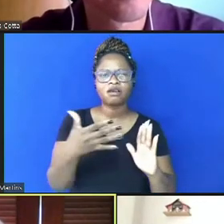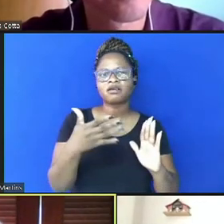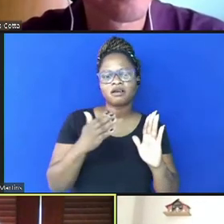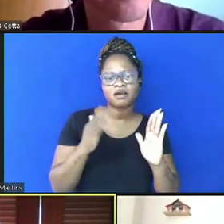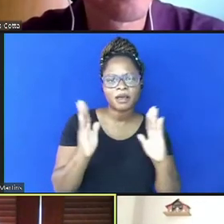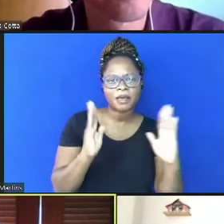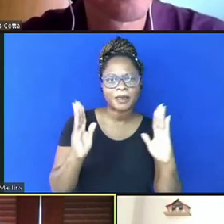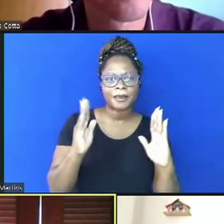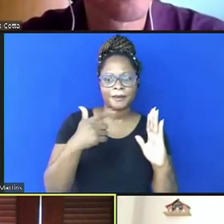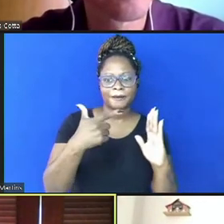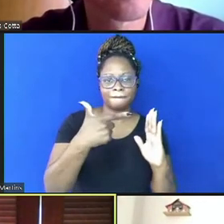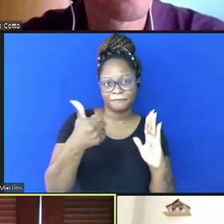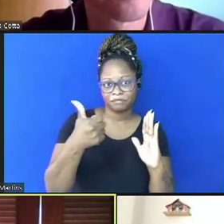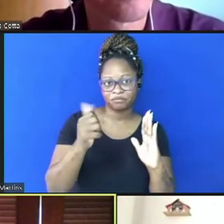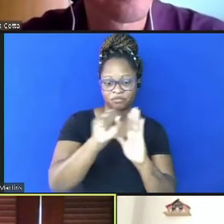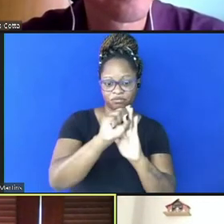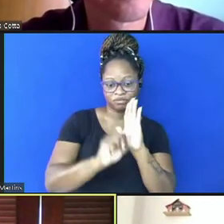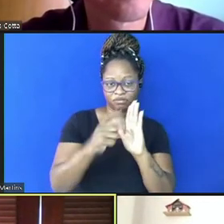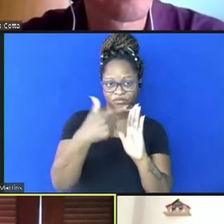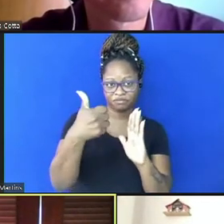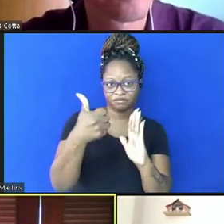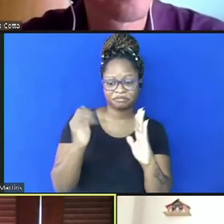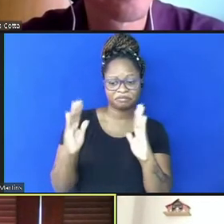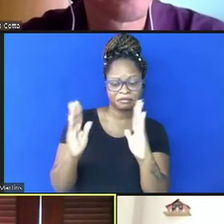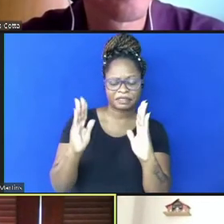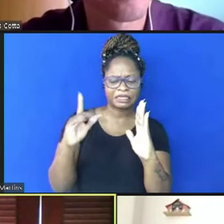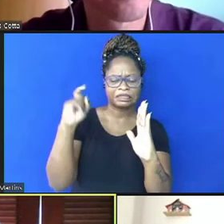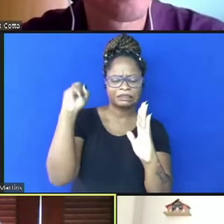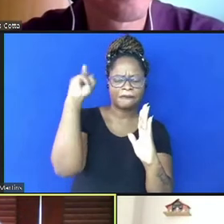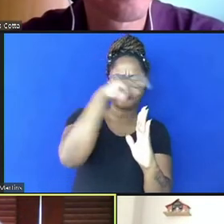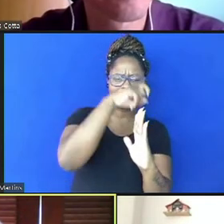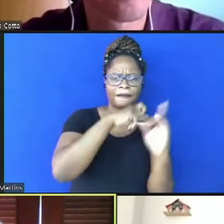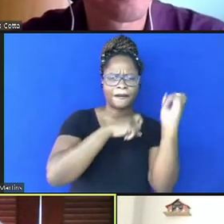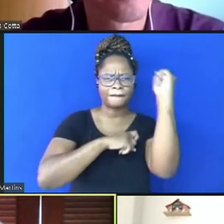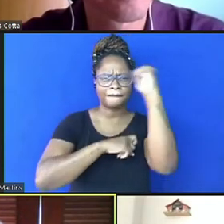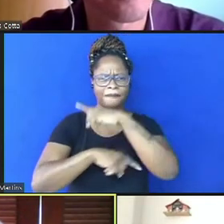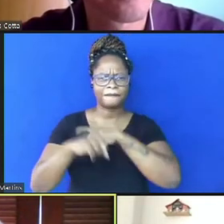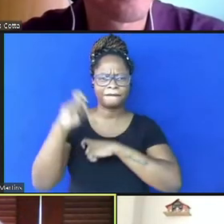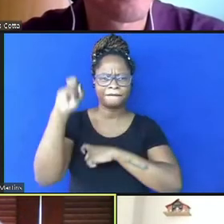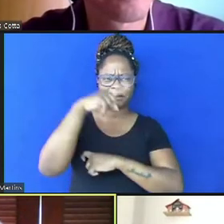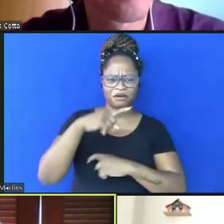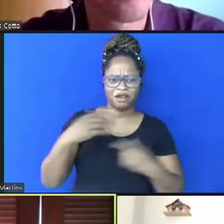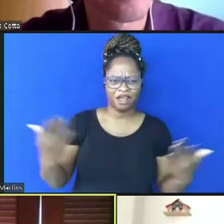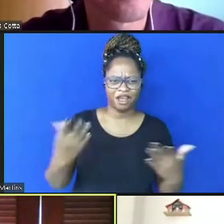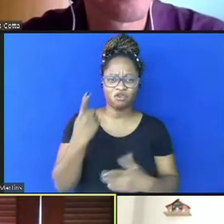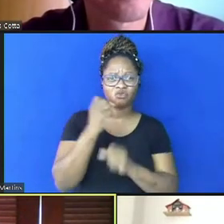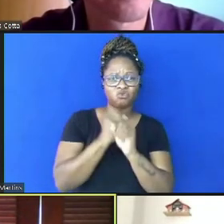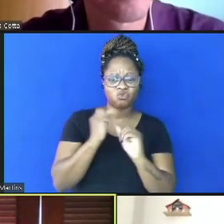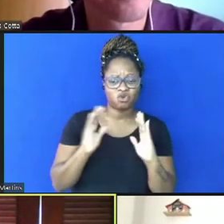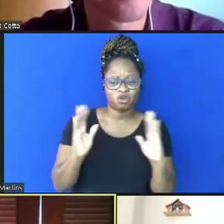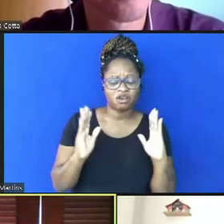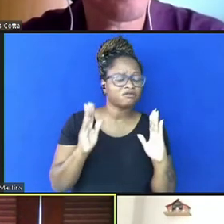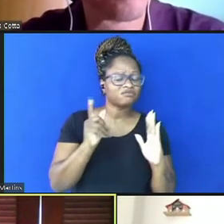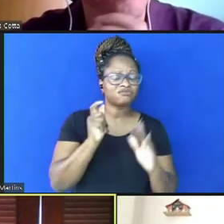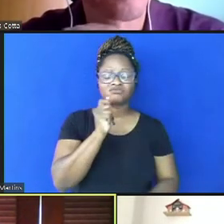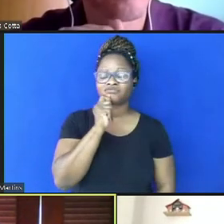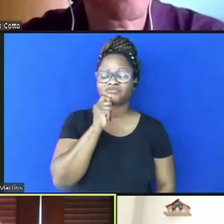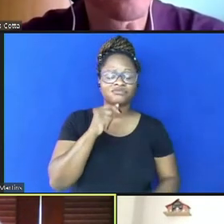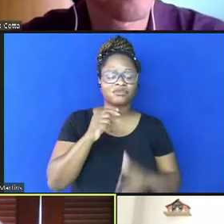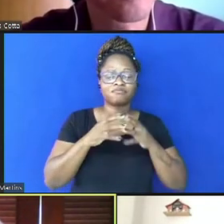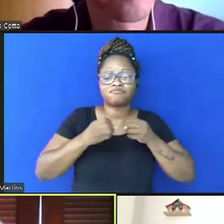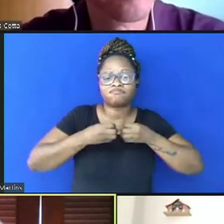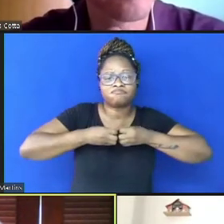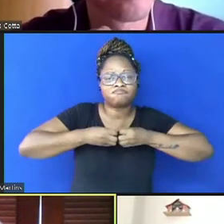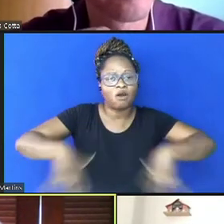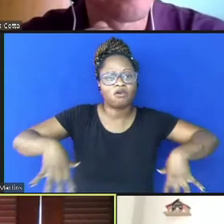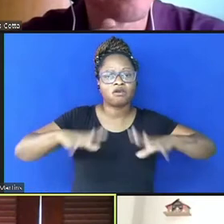XXI, com todas as dificuldades que temos nesse último ano, nós não deixamos perecer, não